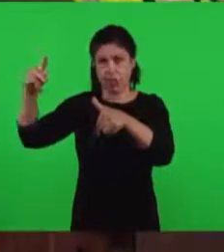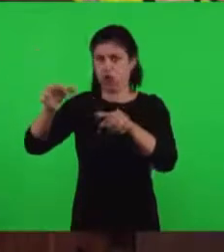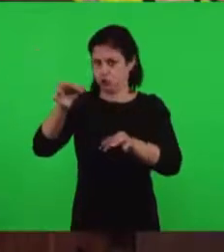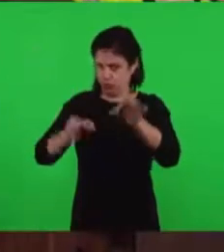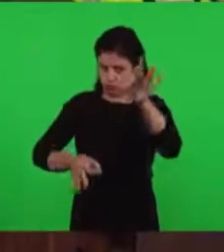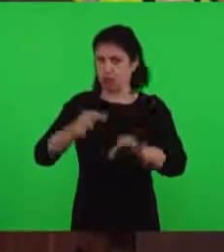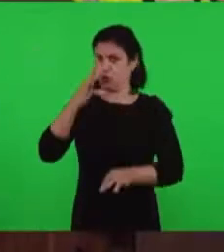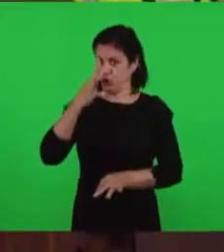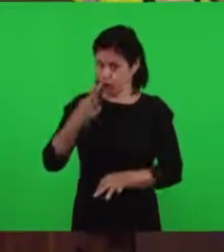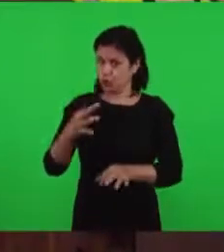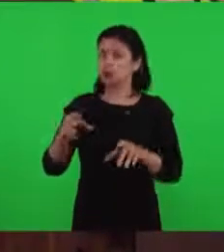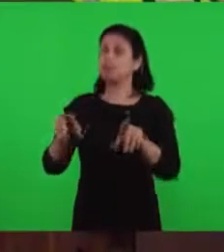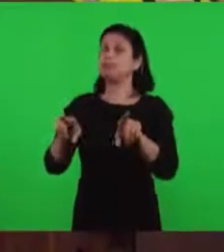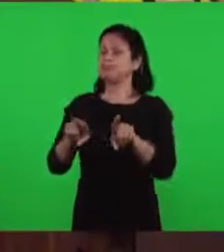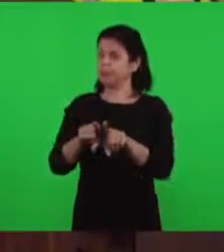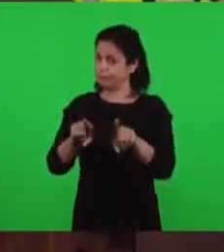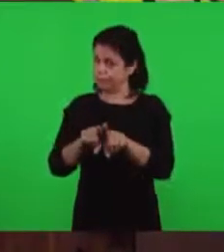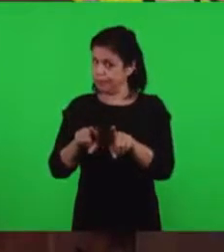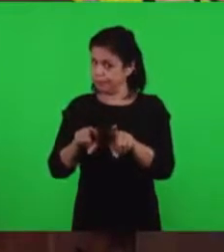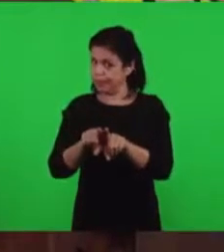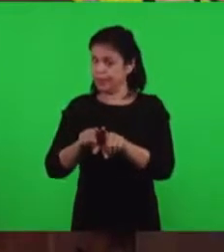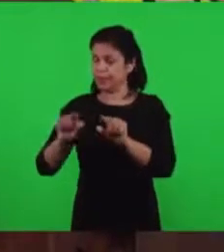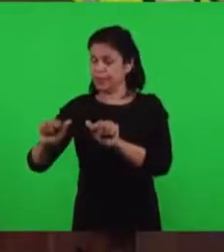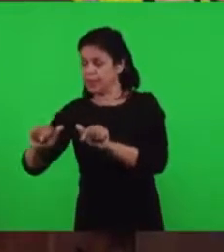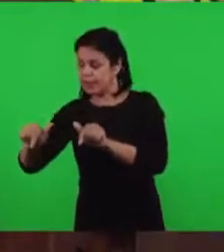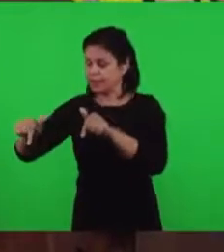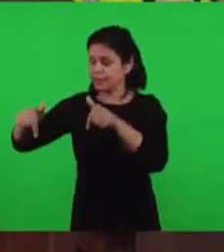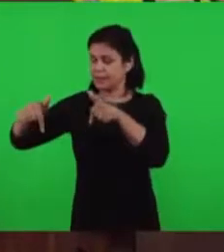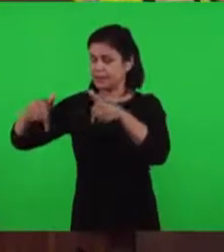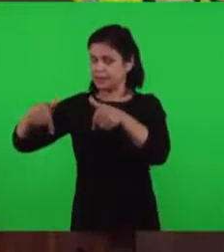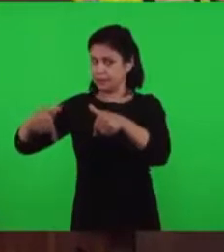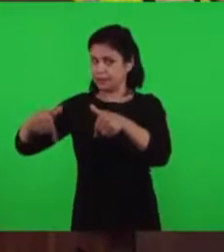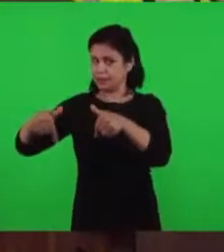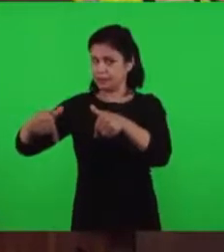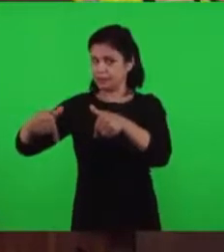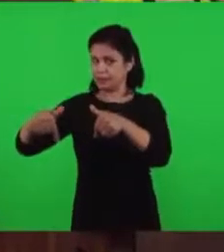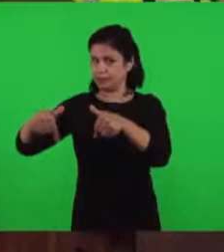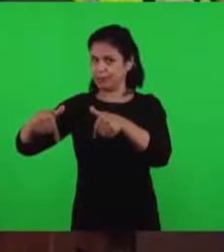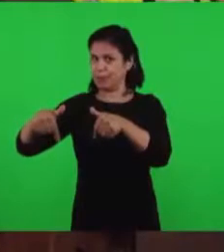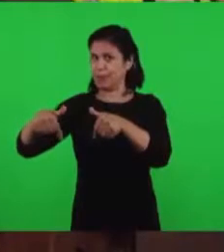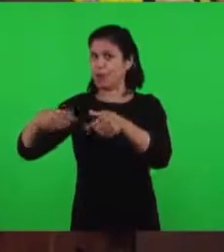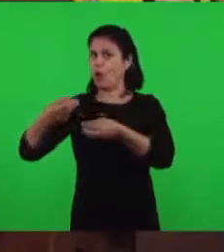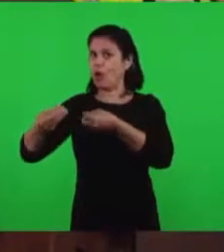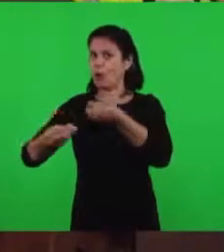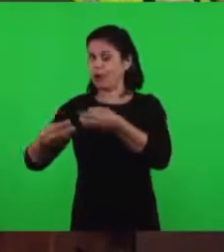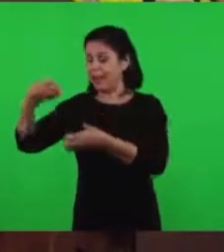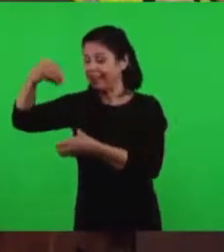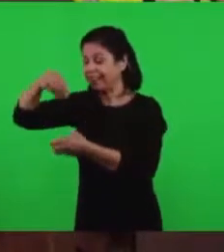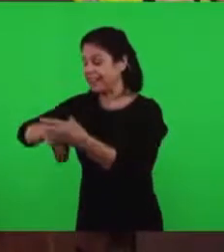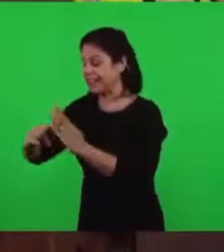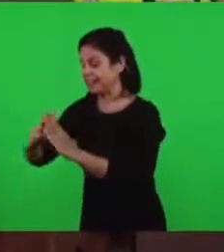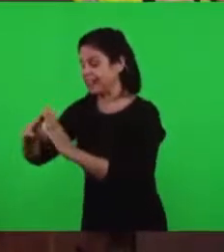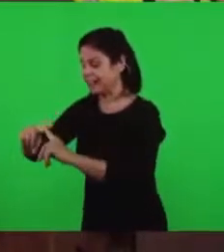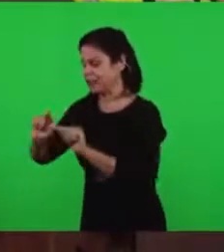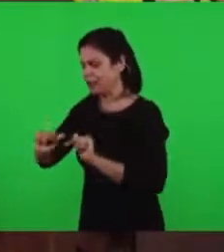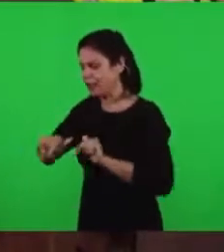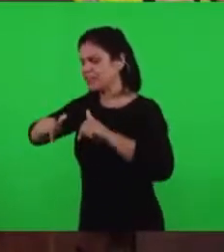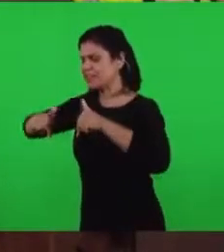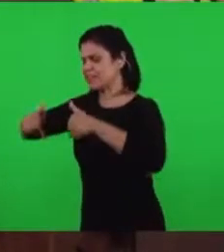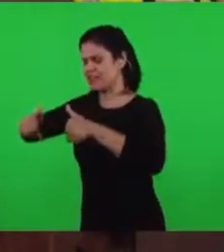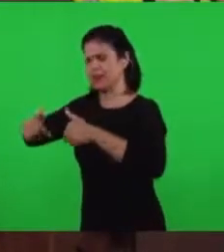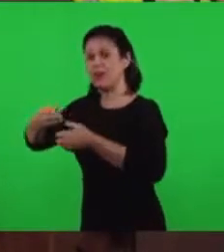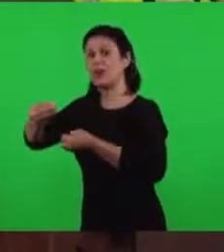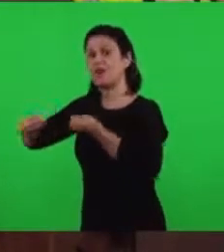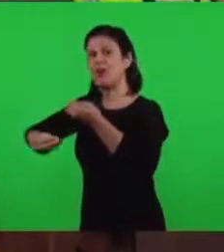também é uma ação para dentro da igreja através dos